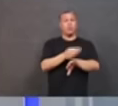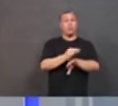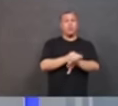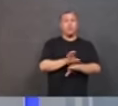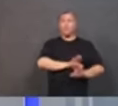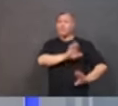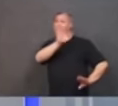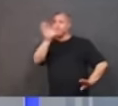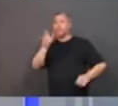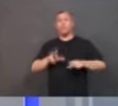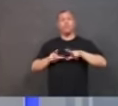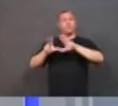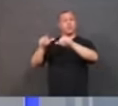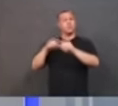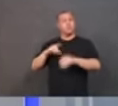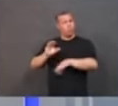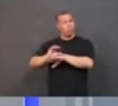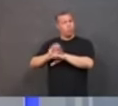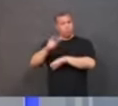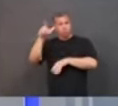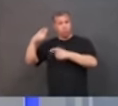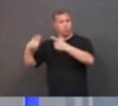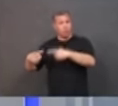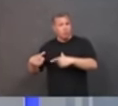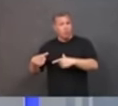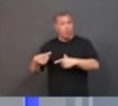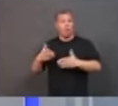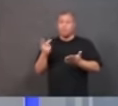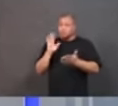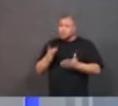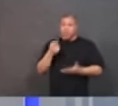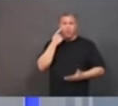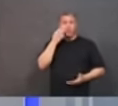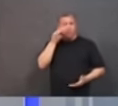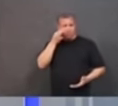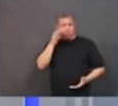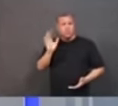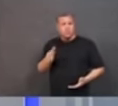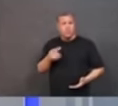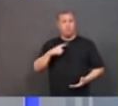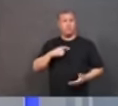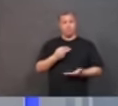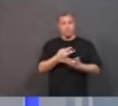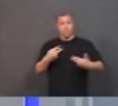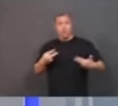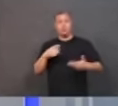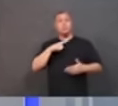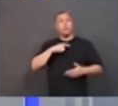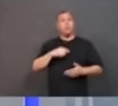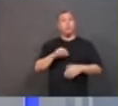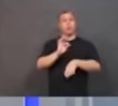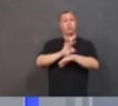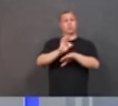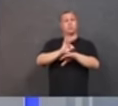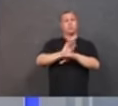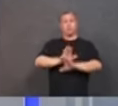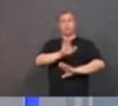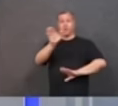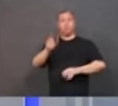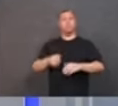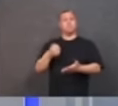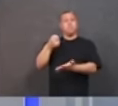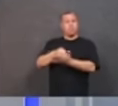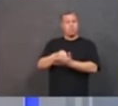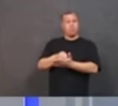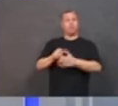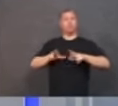fazer cursos em outros lugares, porque isso acontece hoje. Eu vejo diversos técnicos que pagam, viajam. Então, ou seja,